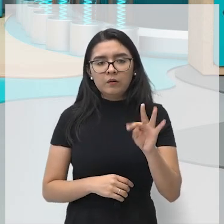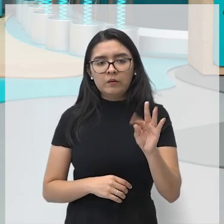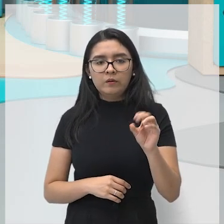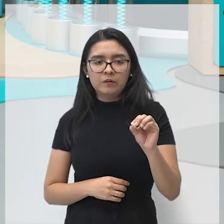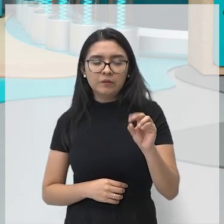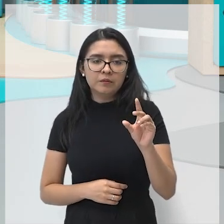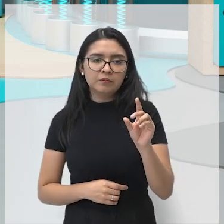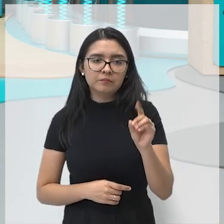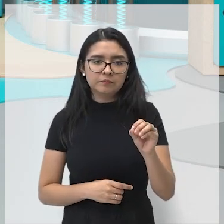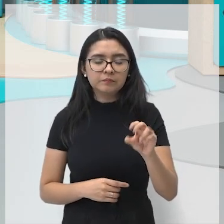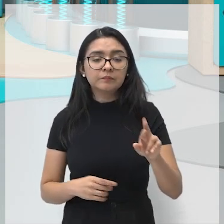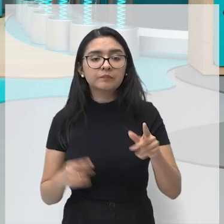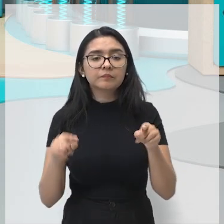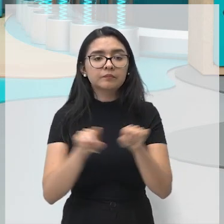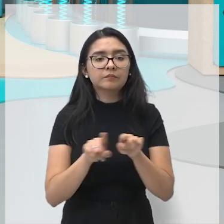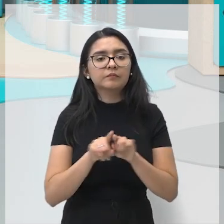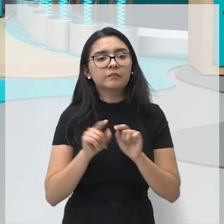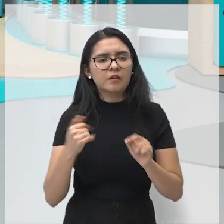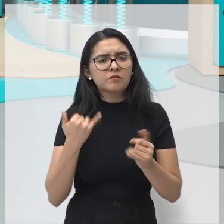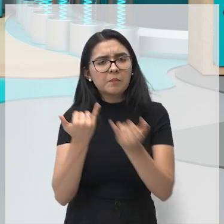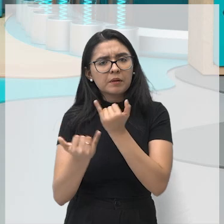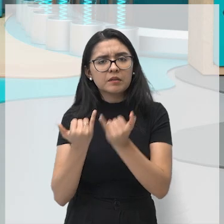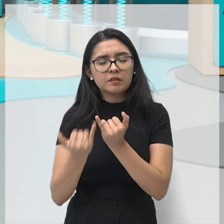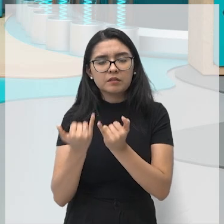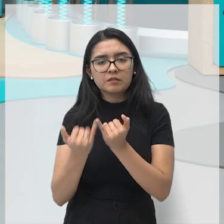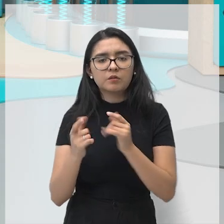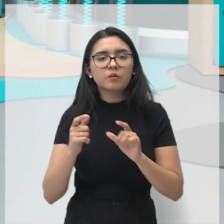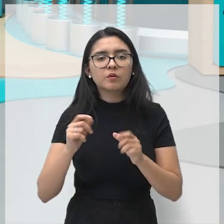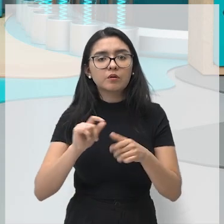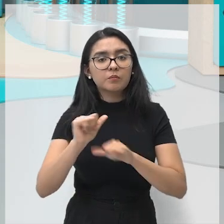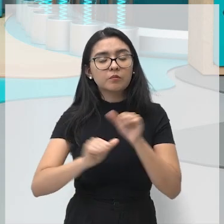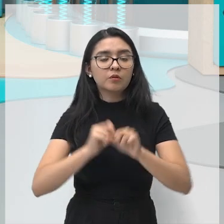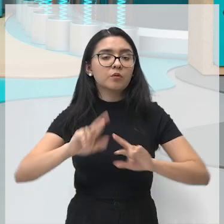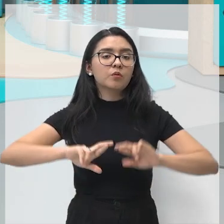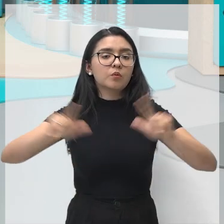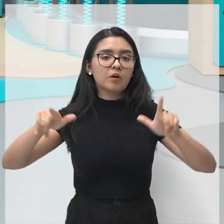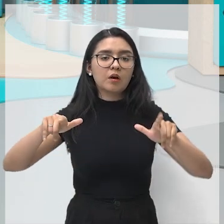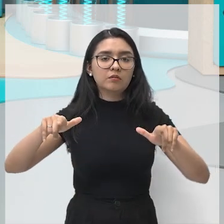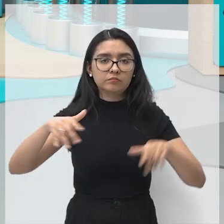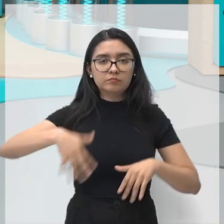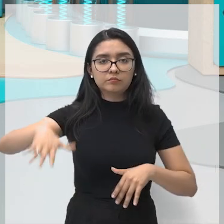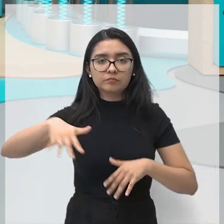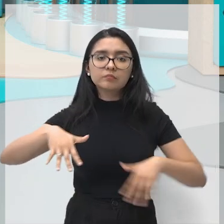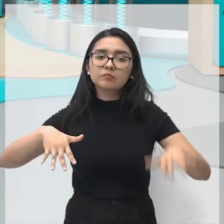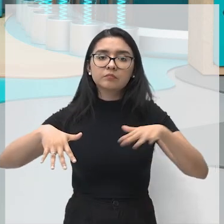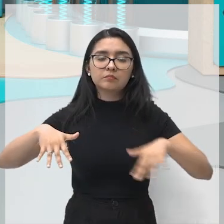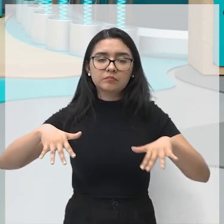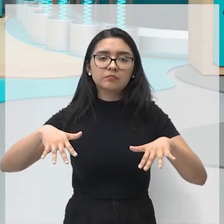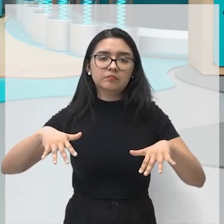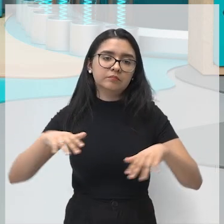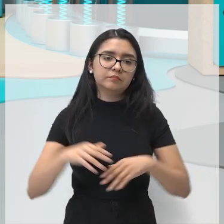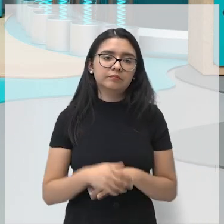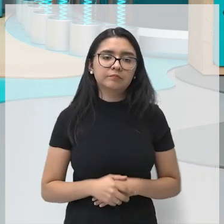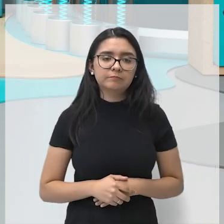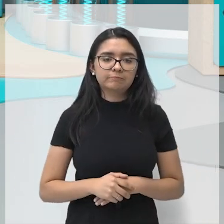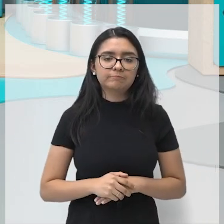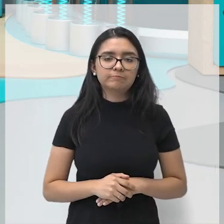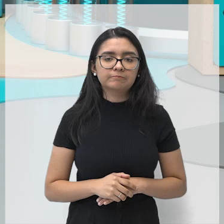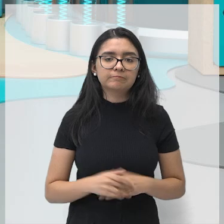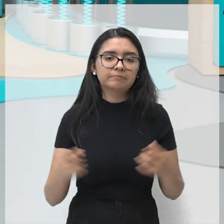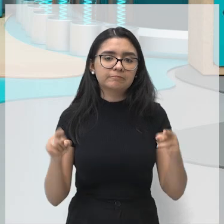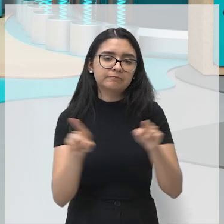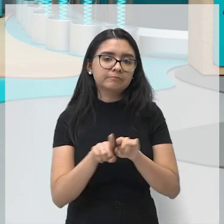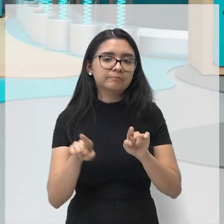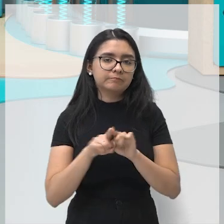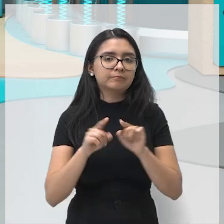Ambas são parecidas. O que muda é o local onde acontece essa prática, o que de alguma forma interfere